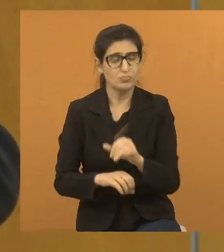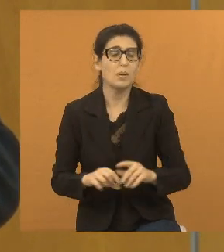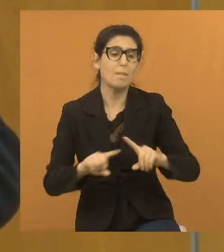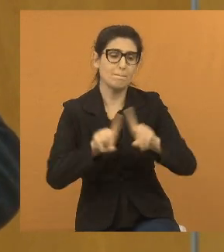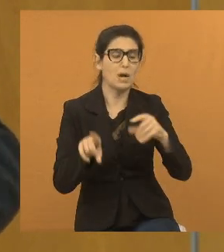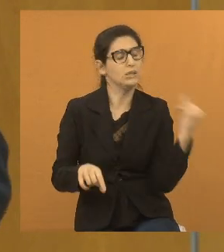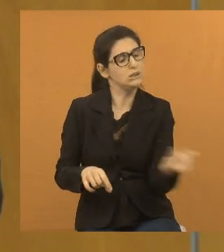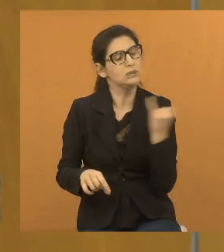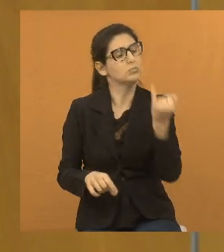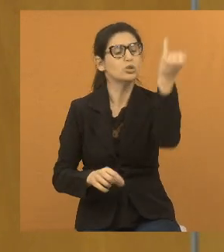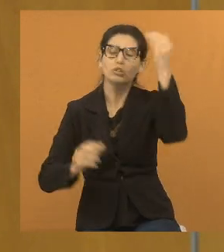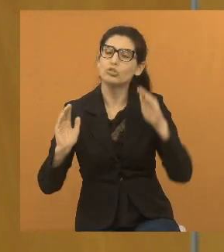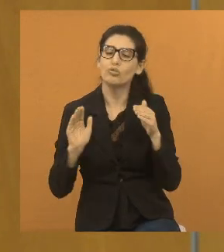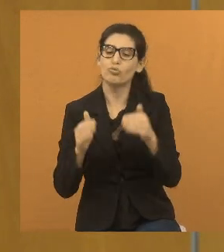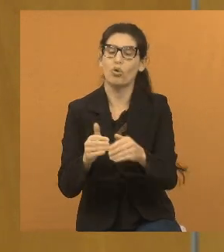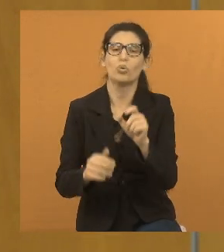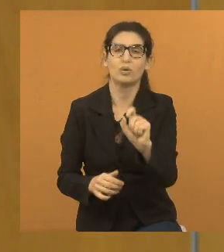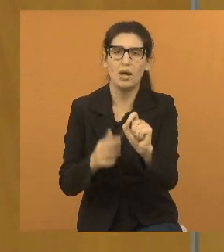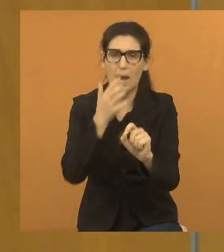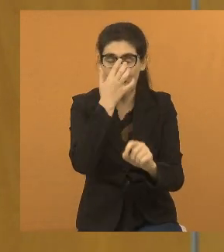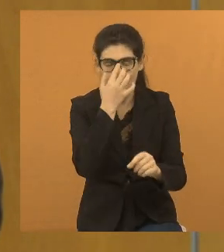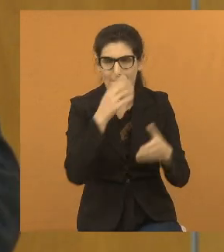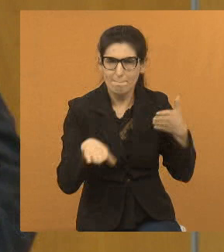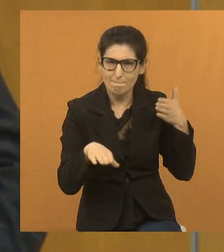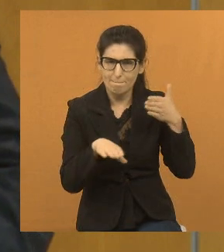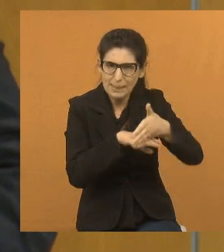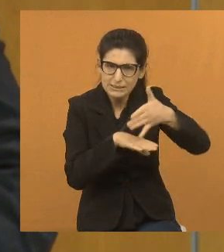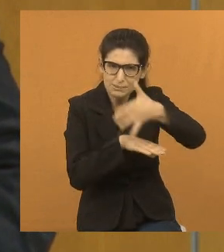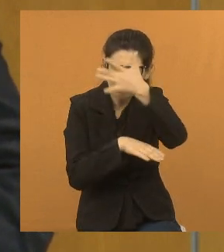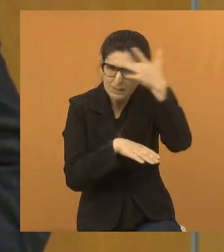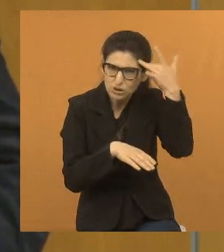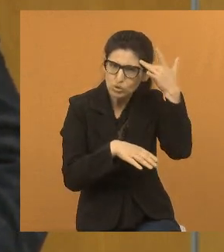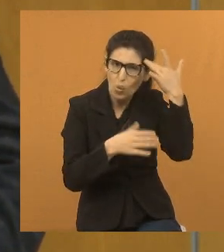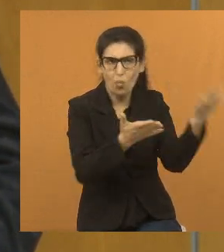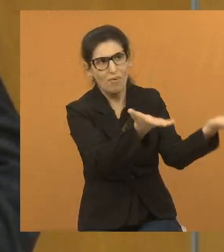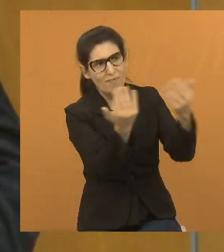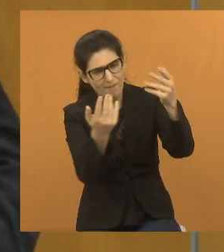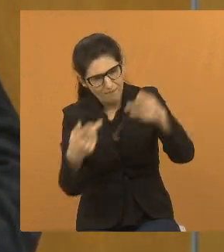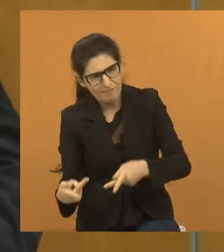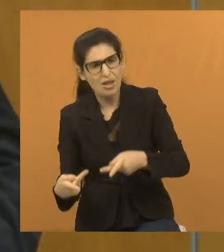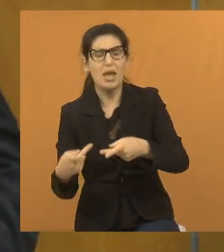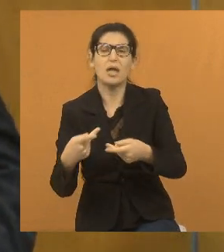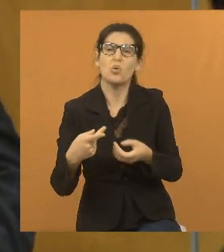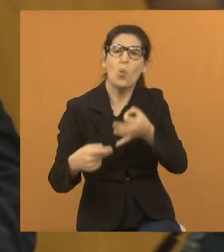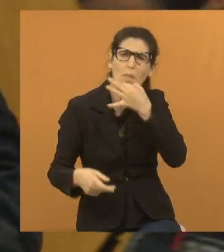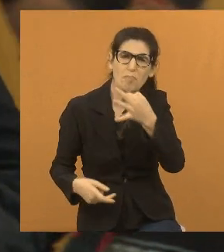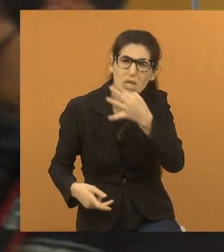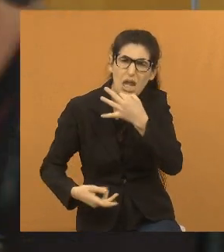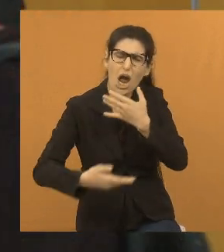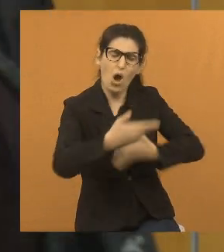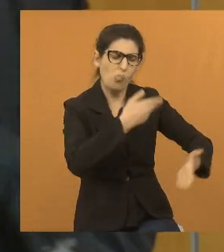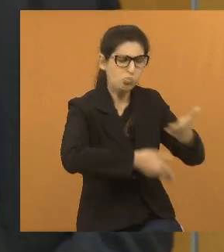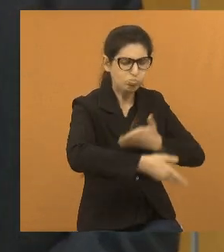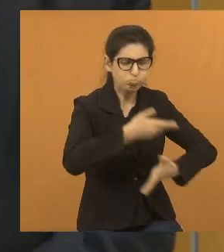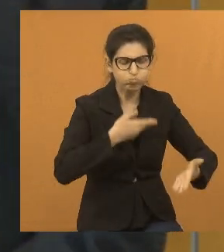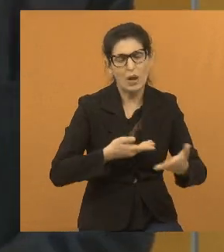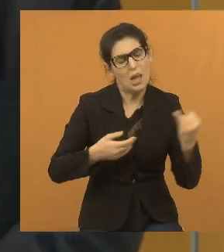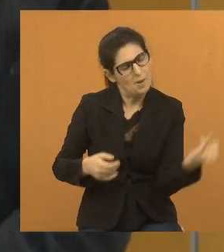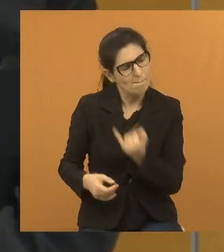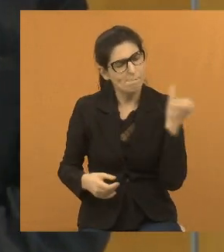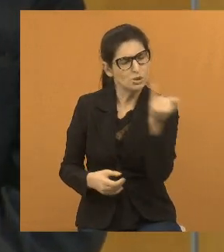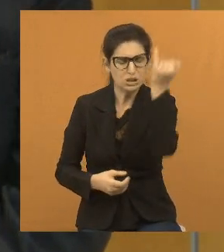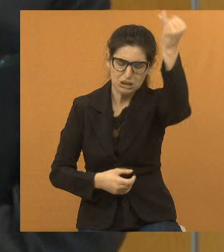destacar o seguinte: a participação de vocês, a contribuição de vocês para o nosso plano